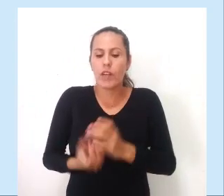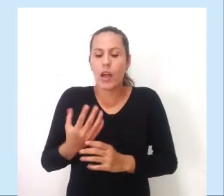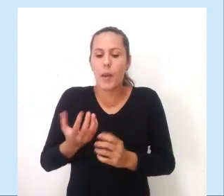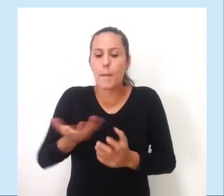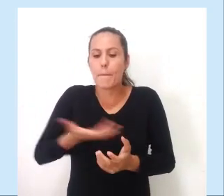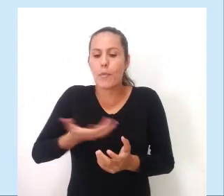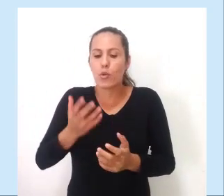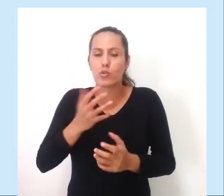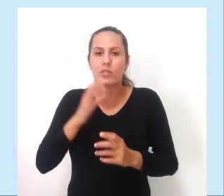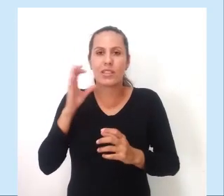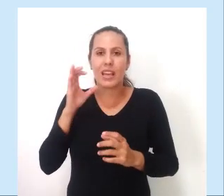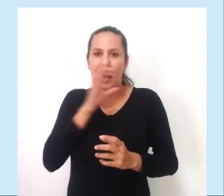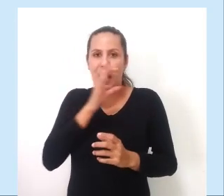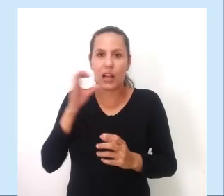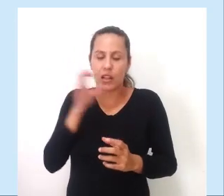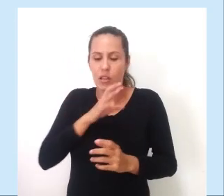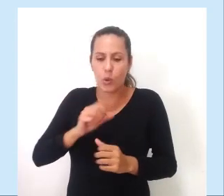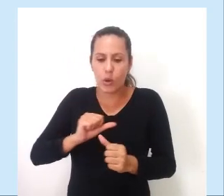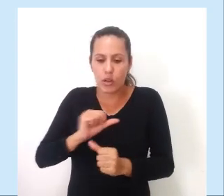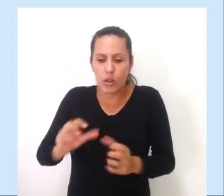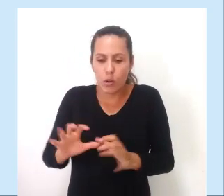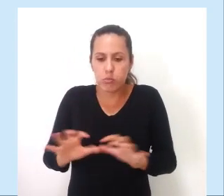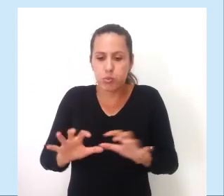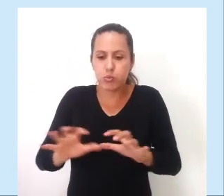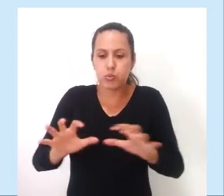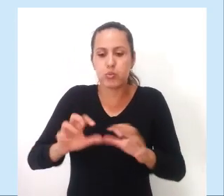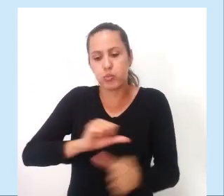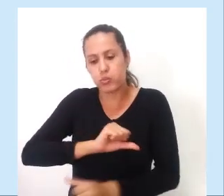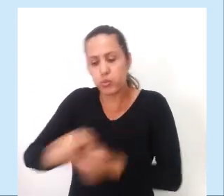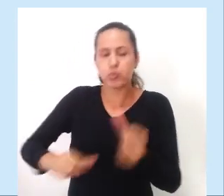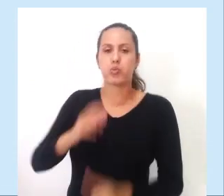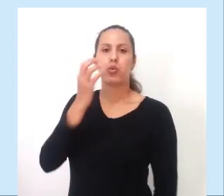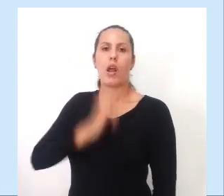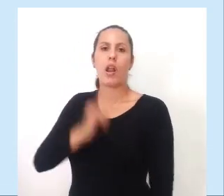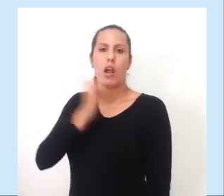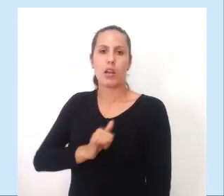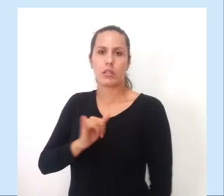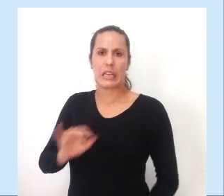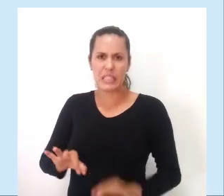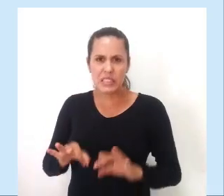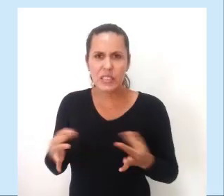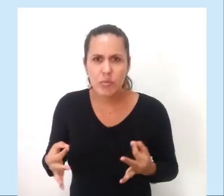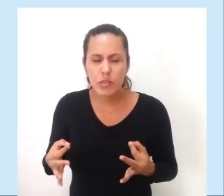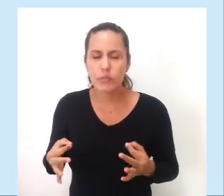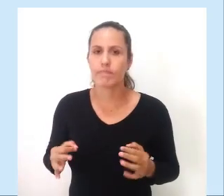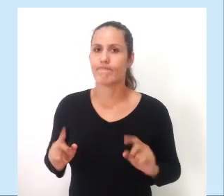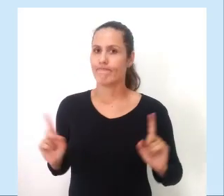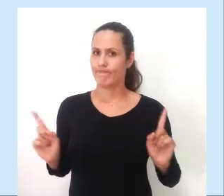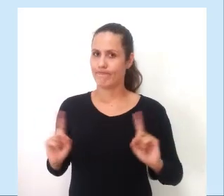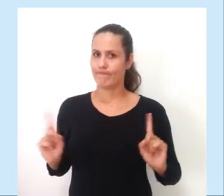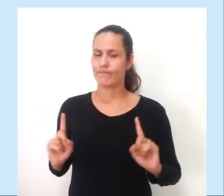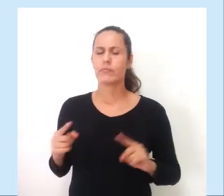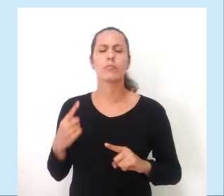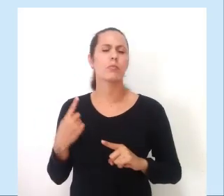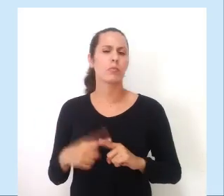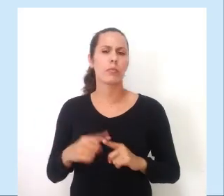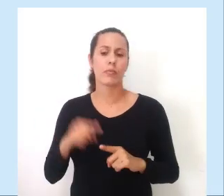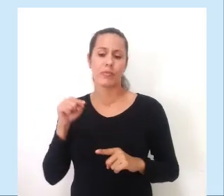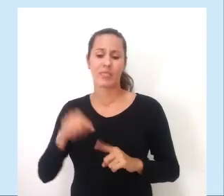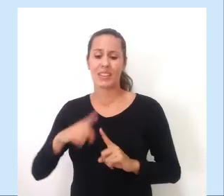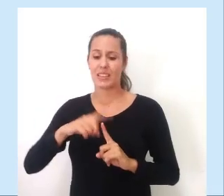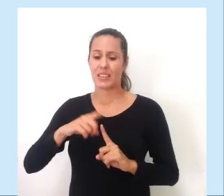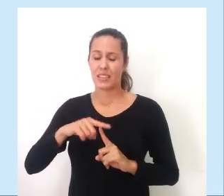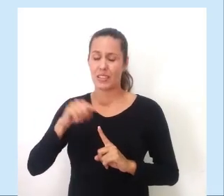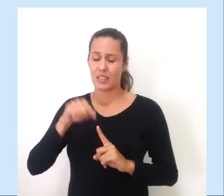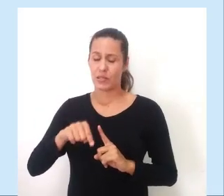vai produzir calor e esse calor vai ser transformado em energia elétrica. Beleza, simples, não tão. Por